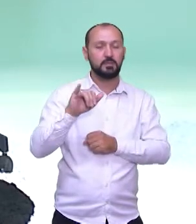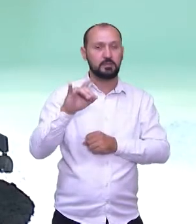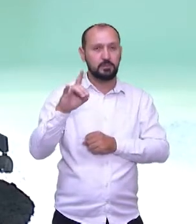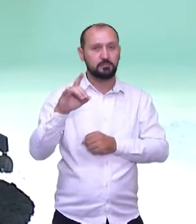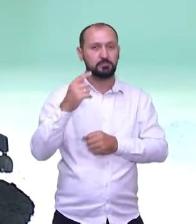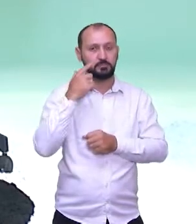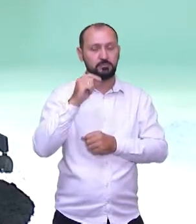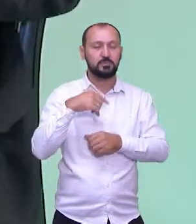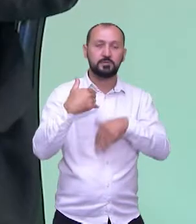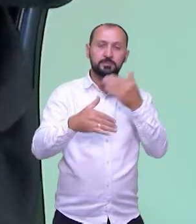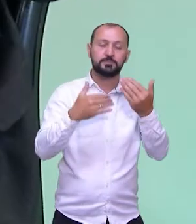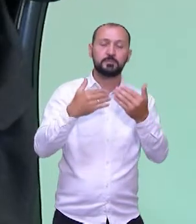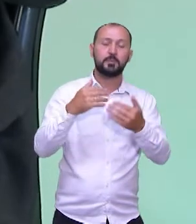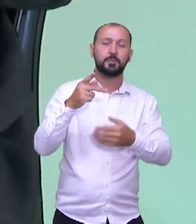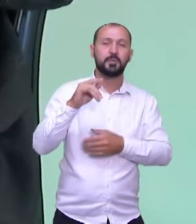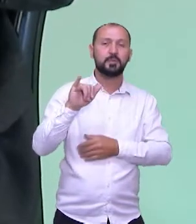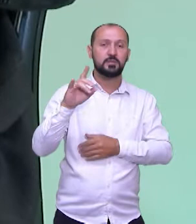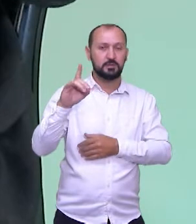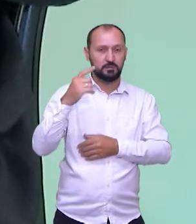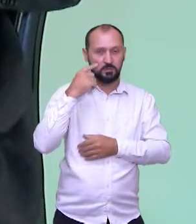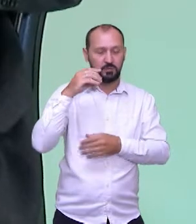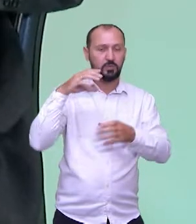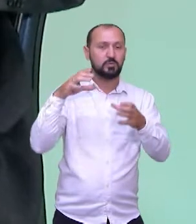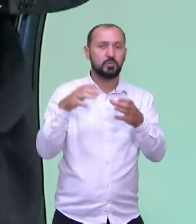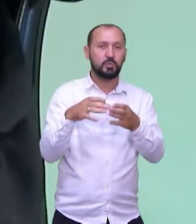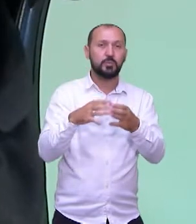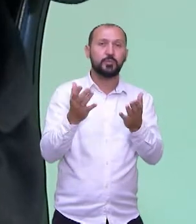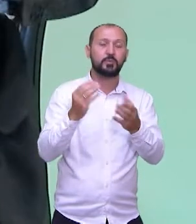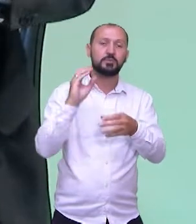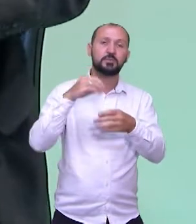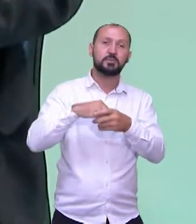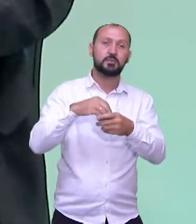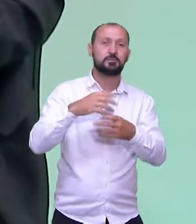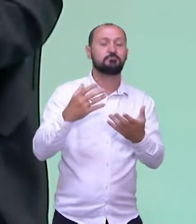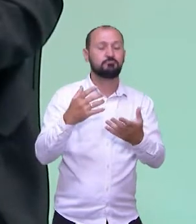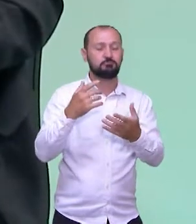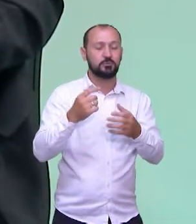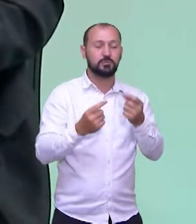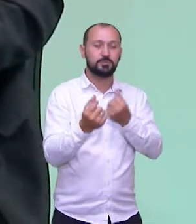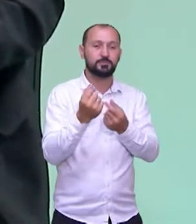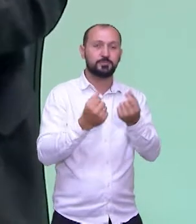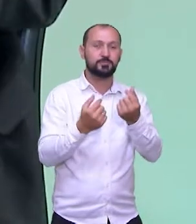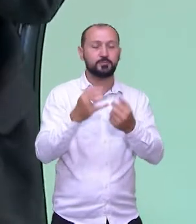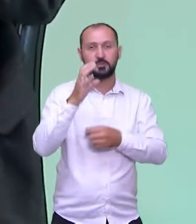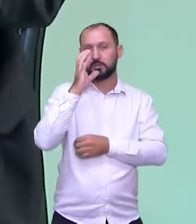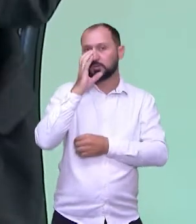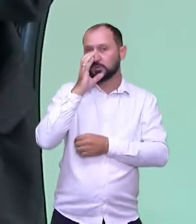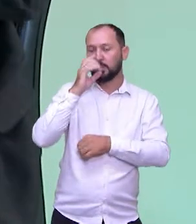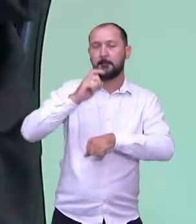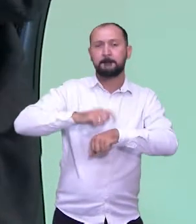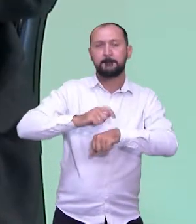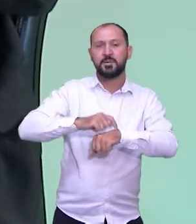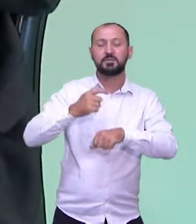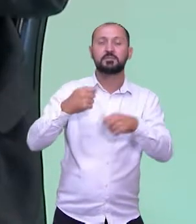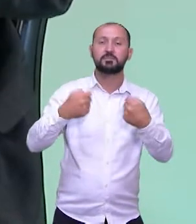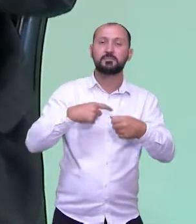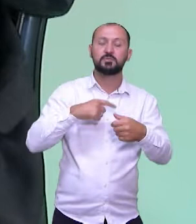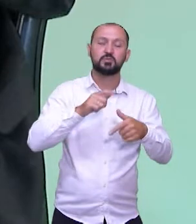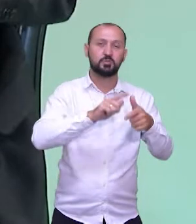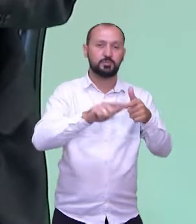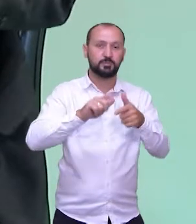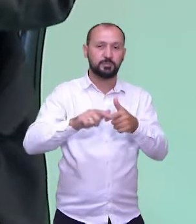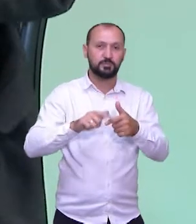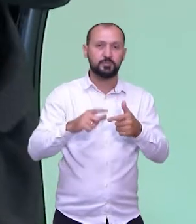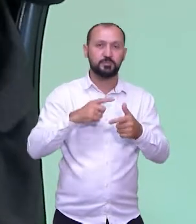Pesquisa e Desenvolvimento. O P&D, dentro da nossa categoria, hoje está dentro do Observatório Econômico. Observar as situações, as demandas,